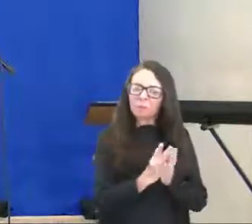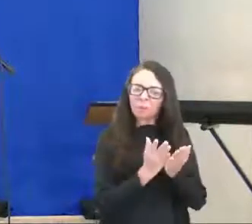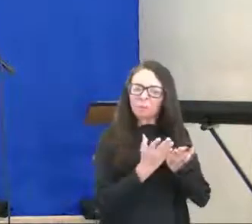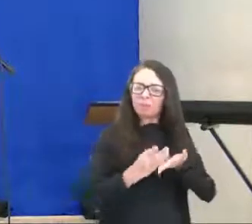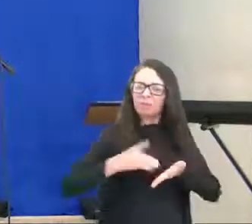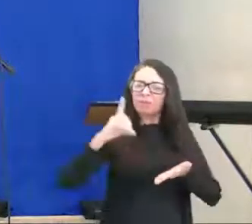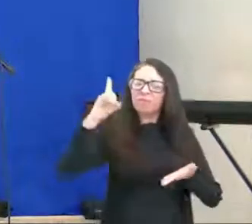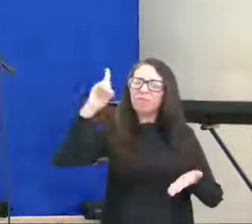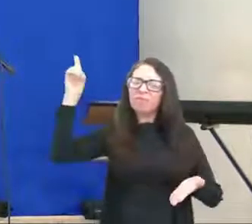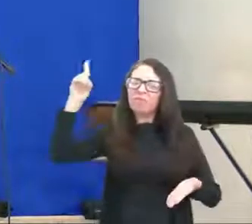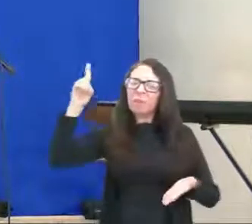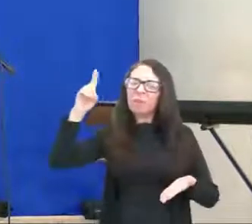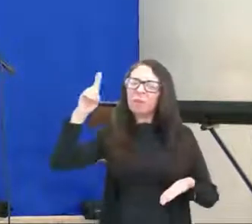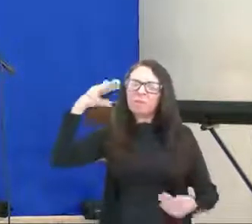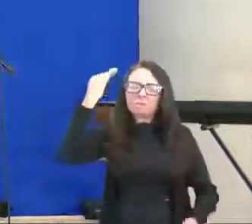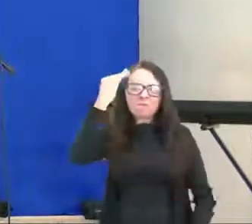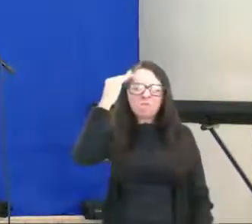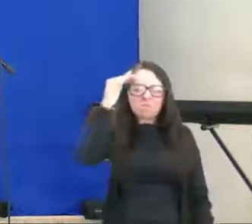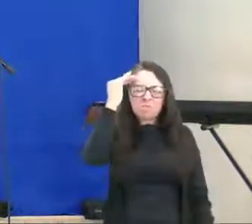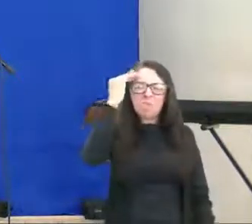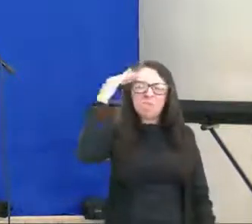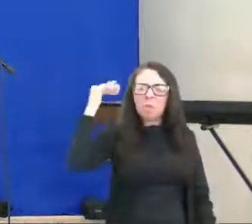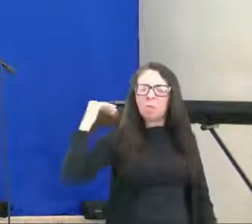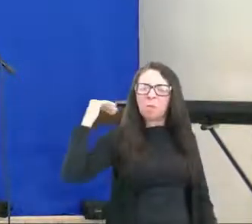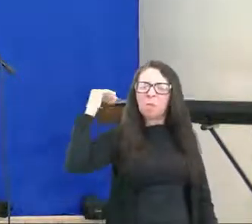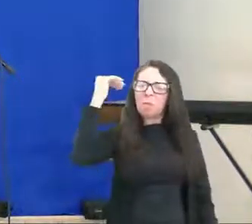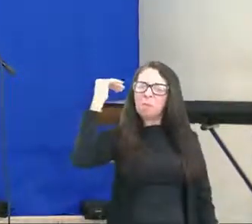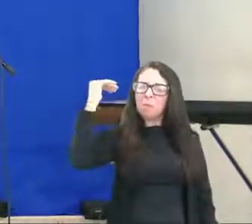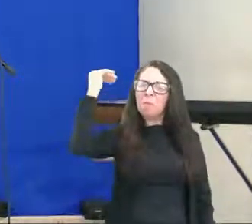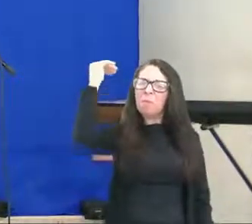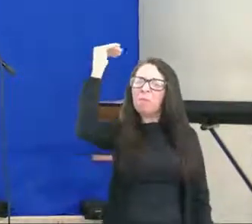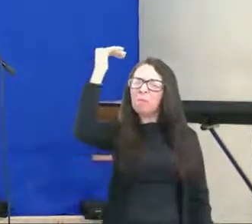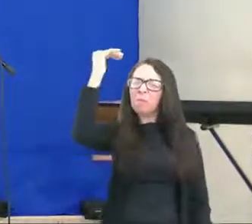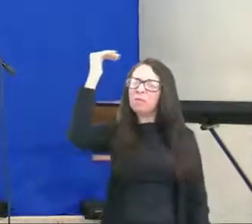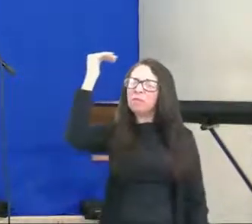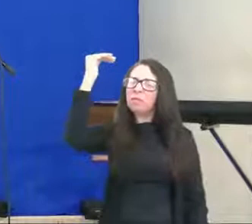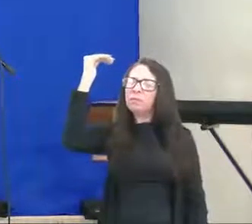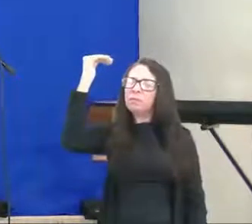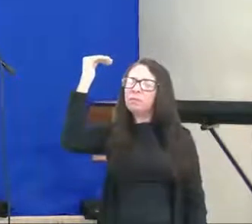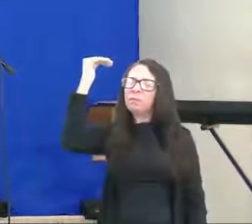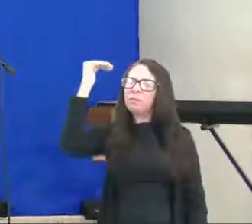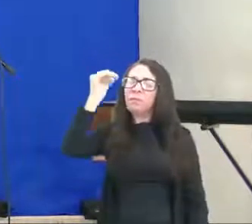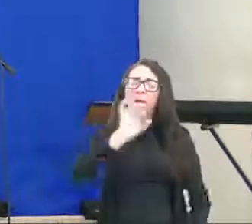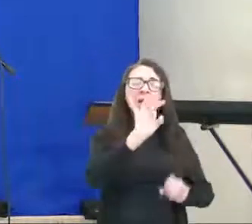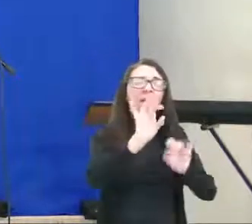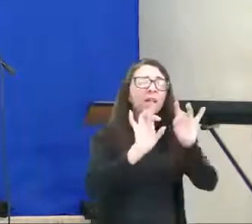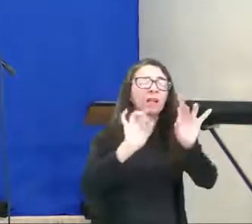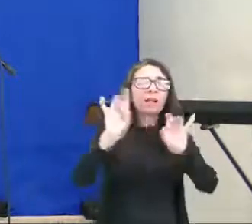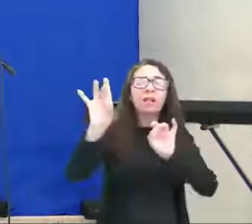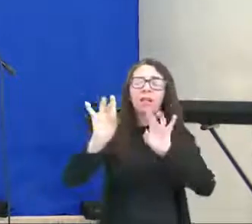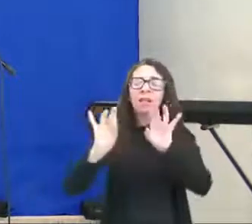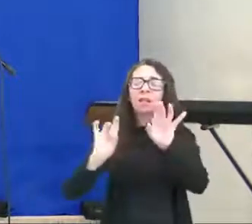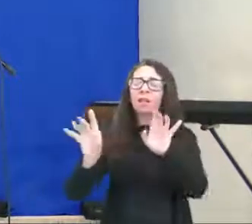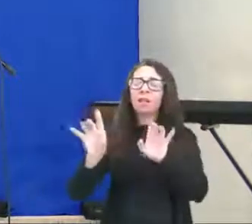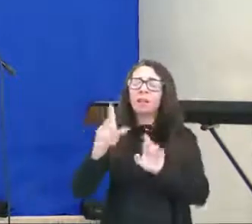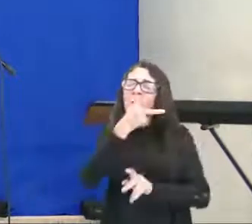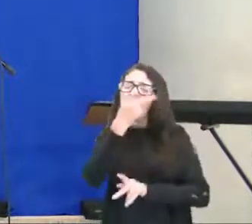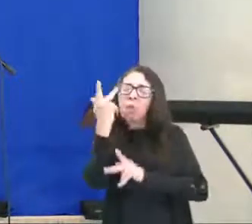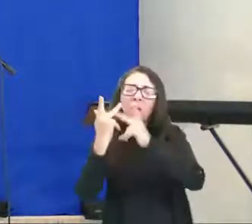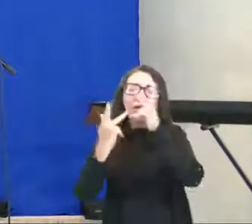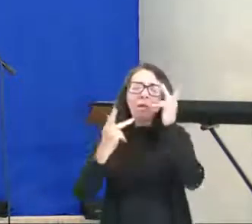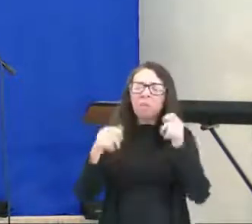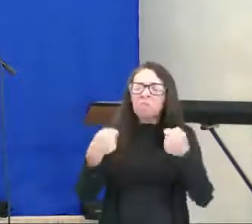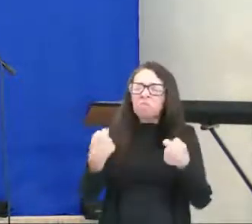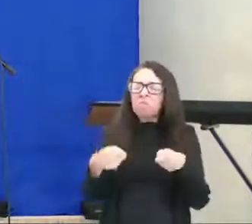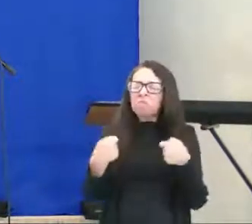cada um precisa, não sei o que cada um necessita nesse momento, mas o Senhor está sabendo, meu Senhor. O Senhor sabe de todas as